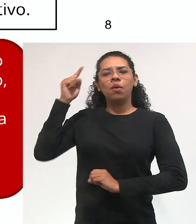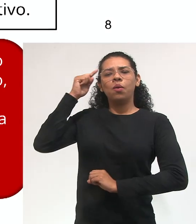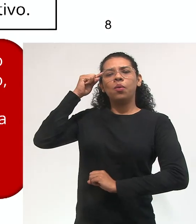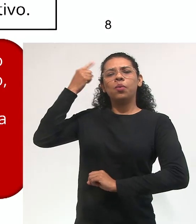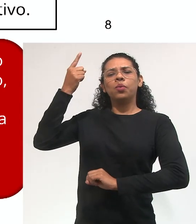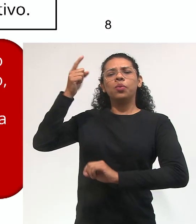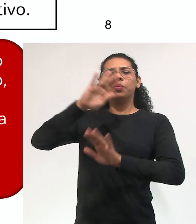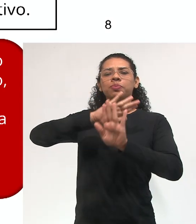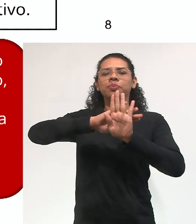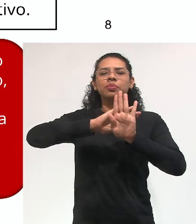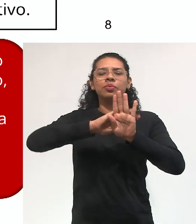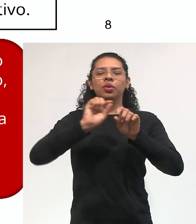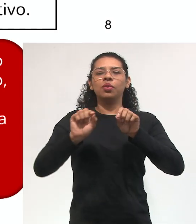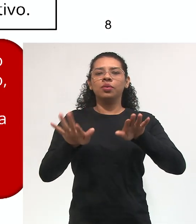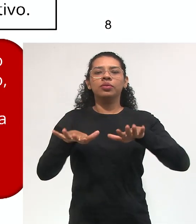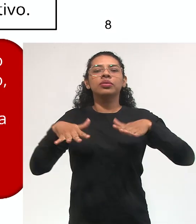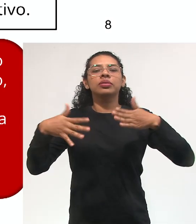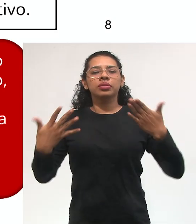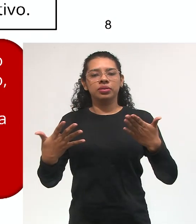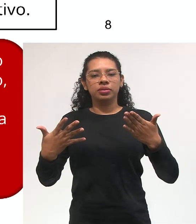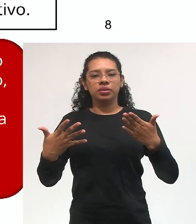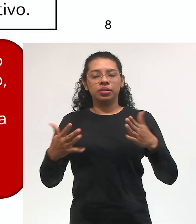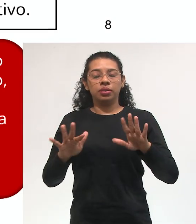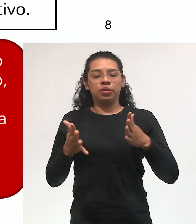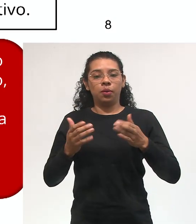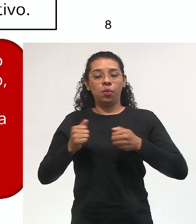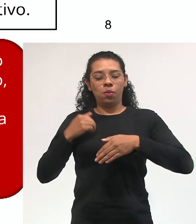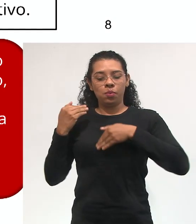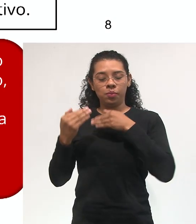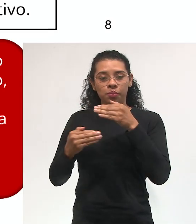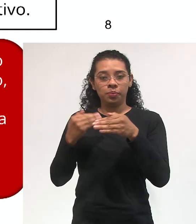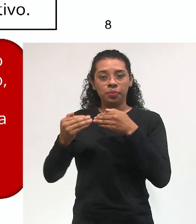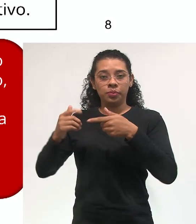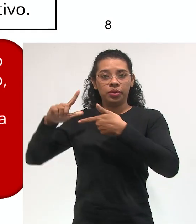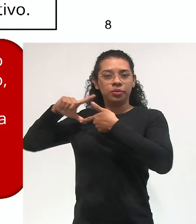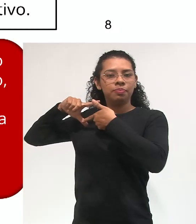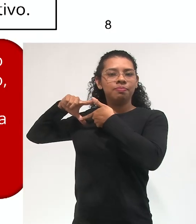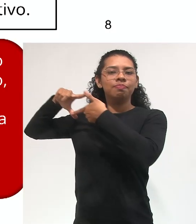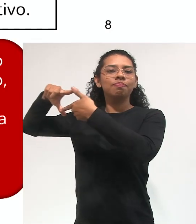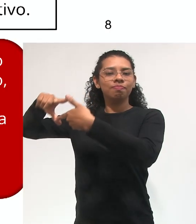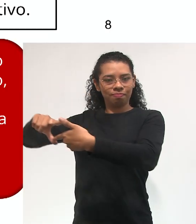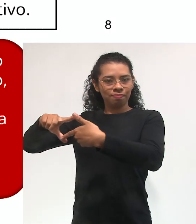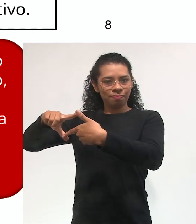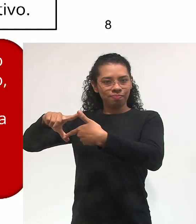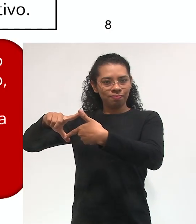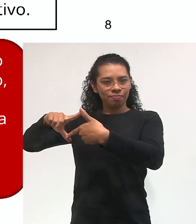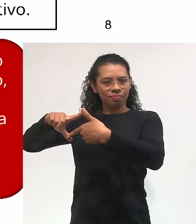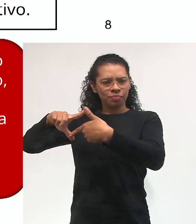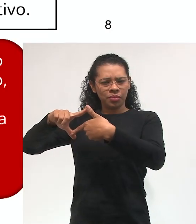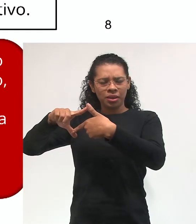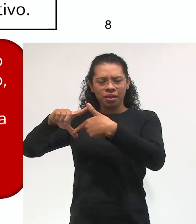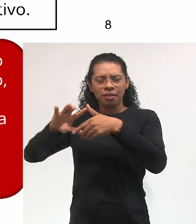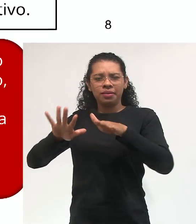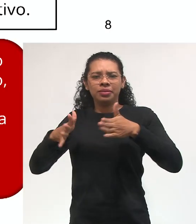que seria? Então, o processo de alienação é agravado pela ideologia